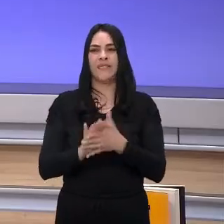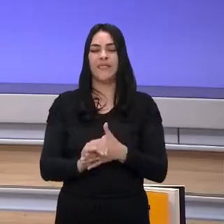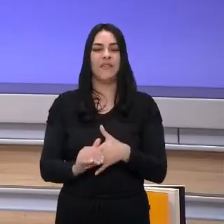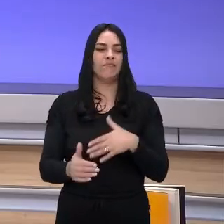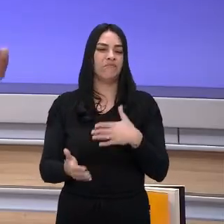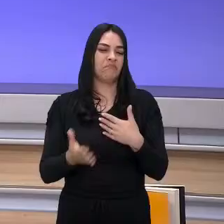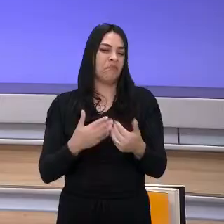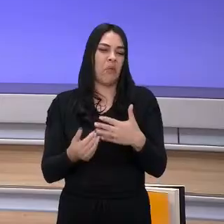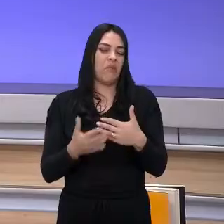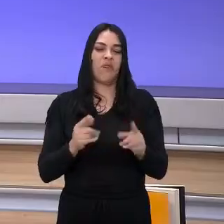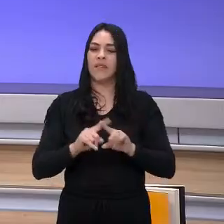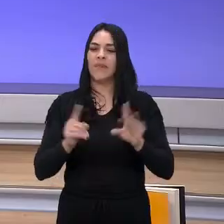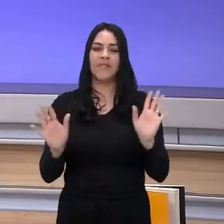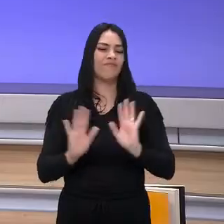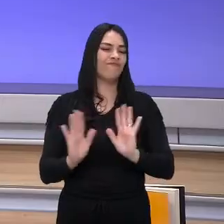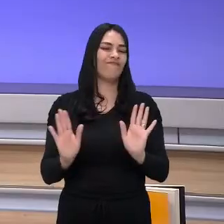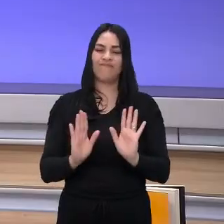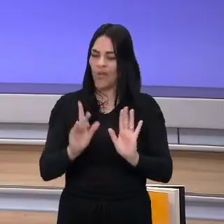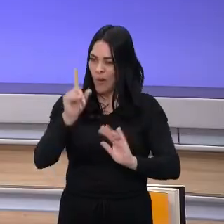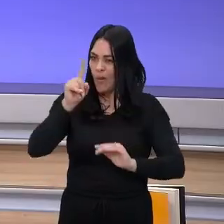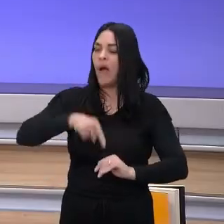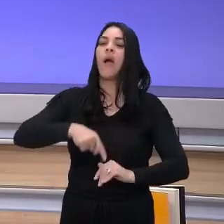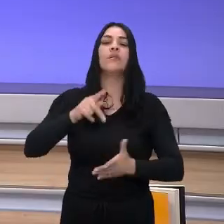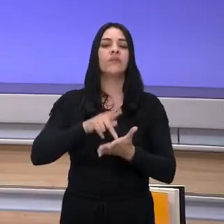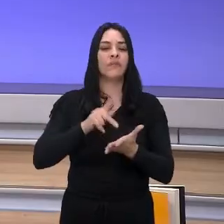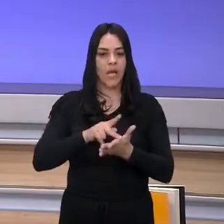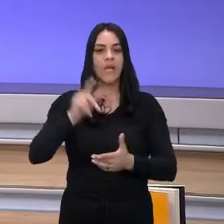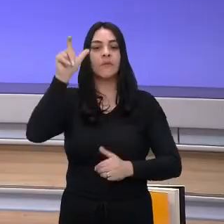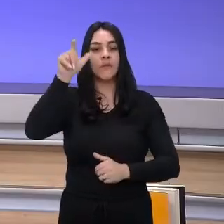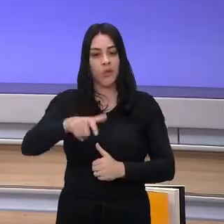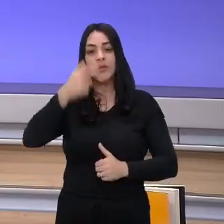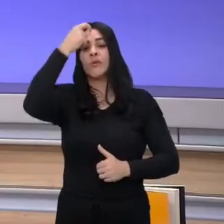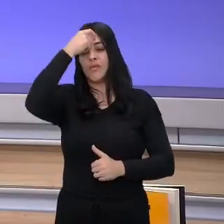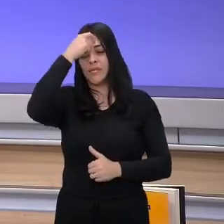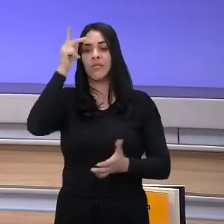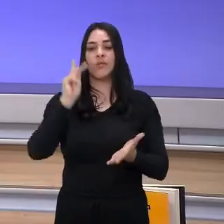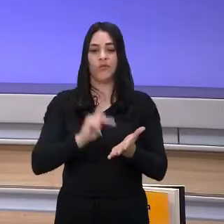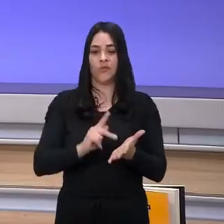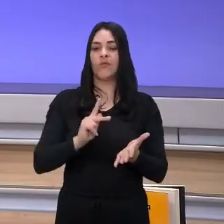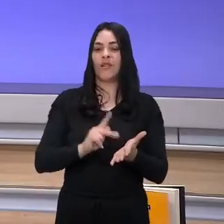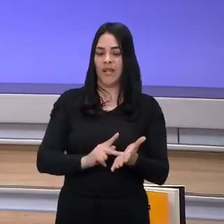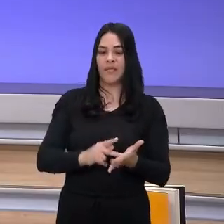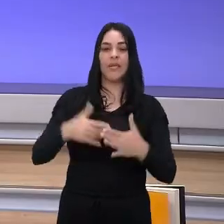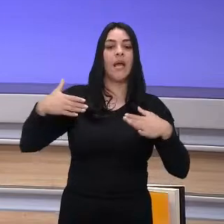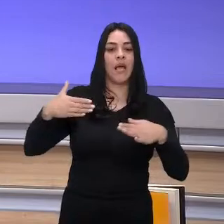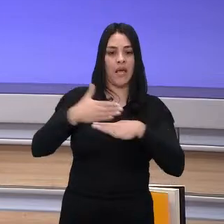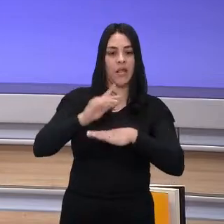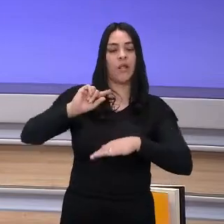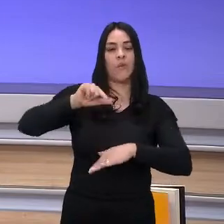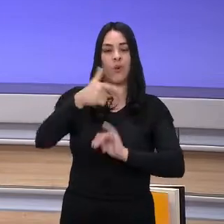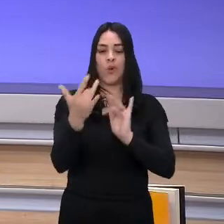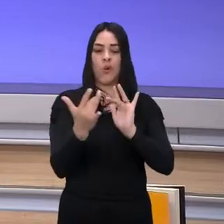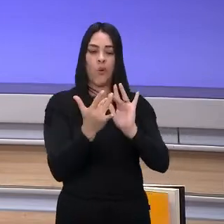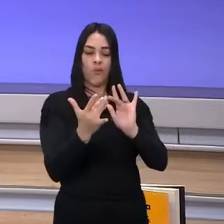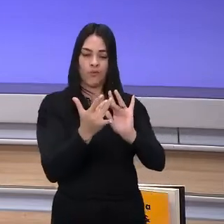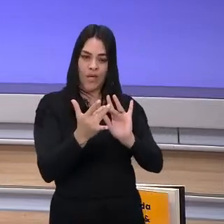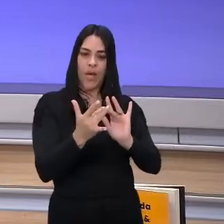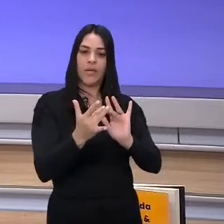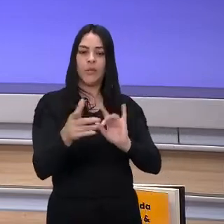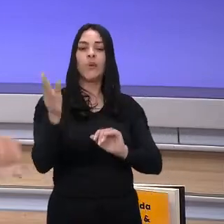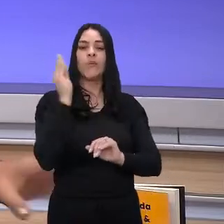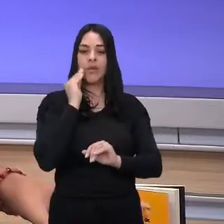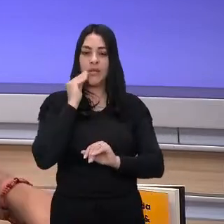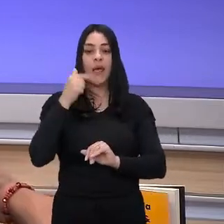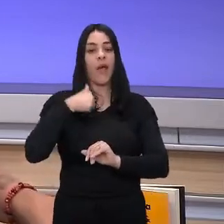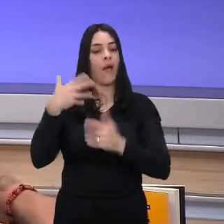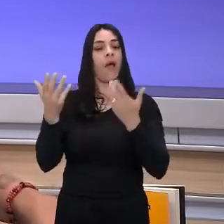né? Não, gente, não é. Realmente as pessoas se conscientizam de verdade. Elas entram depois em contato para tentar... eu